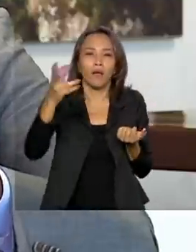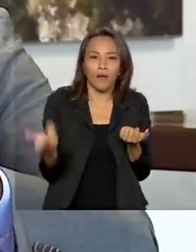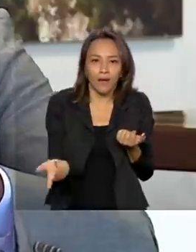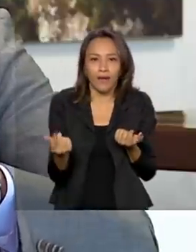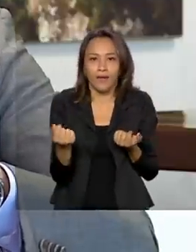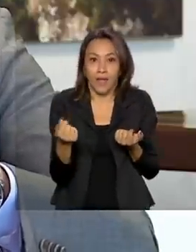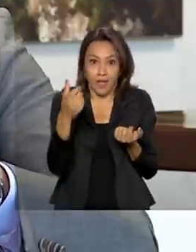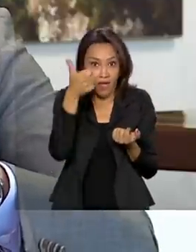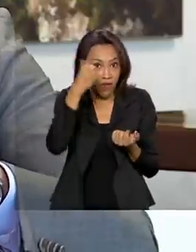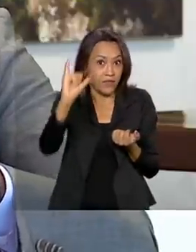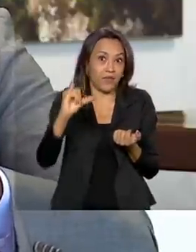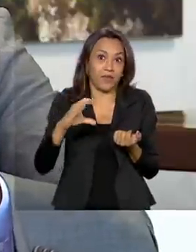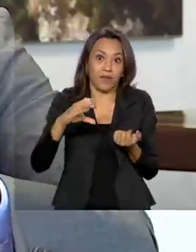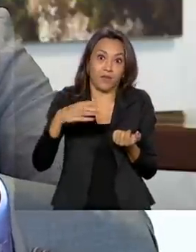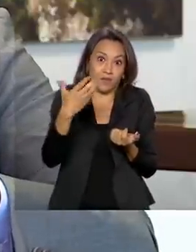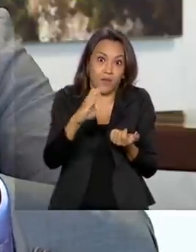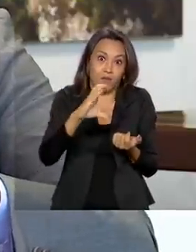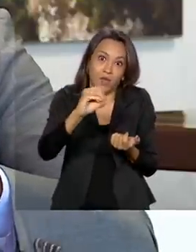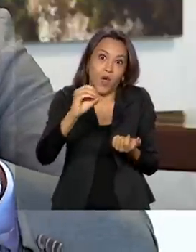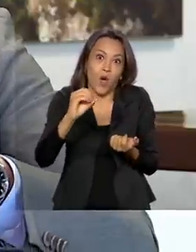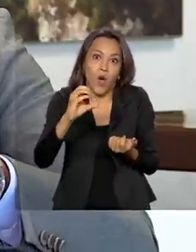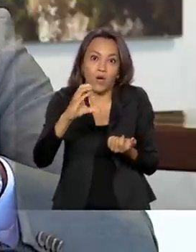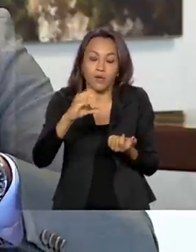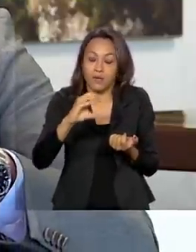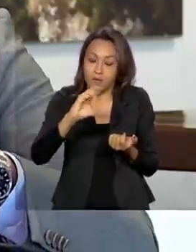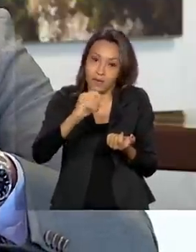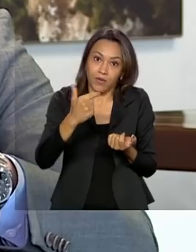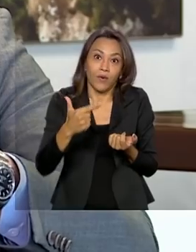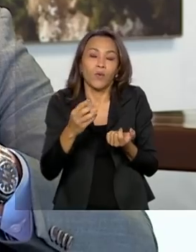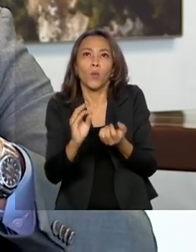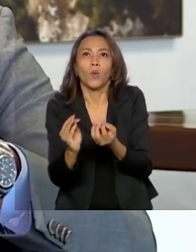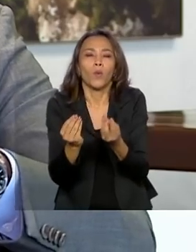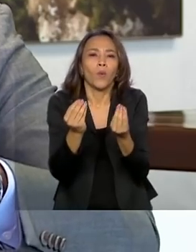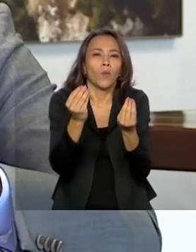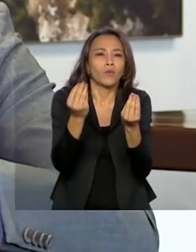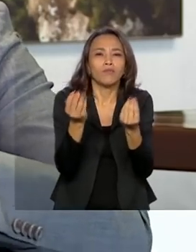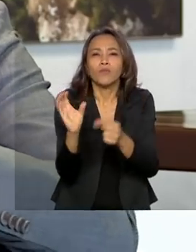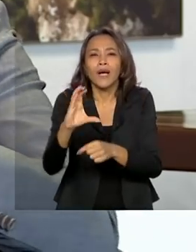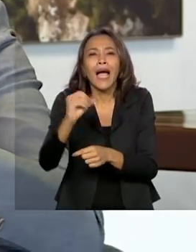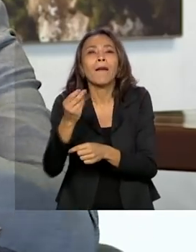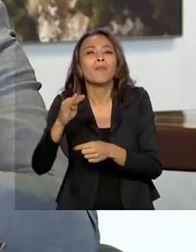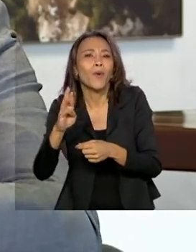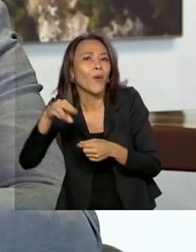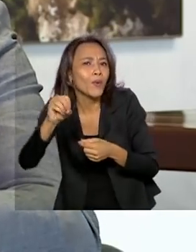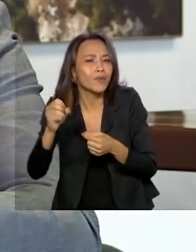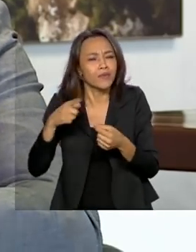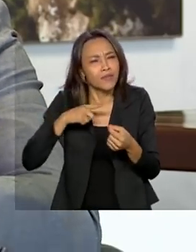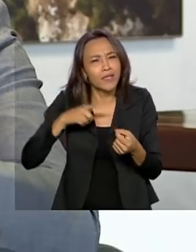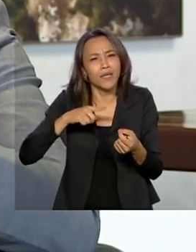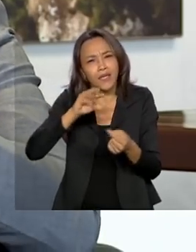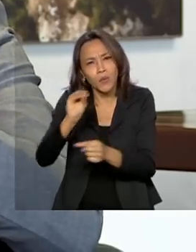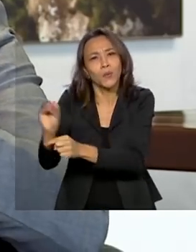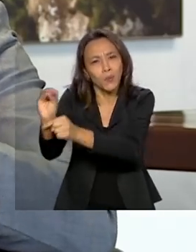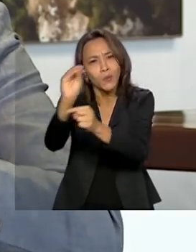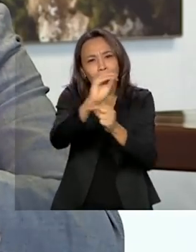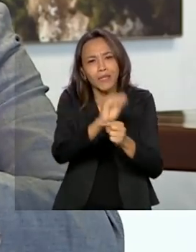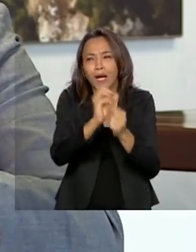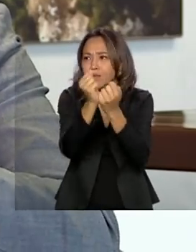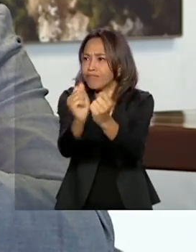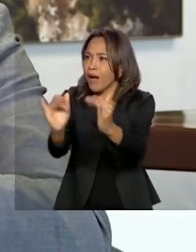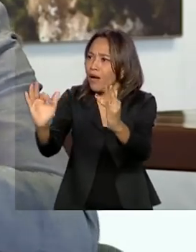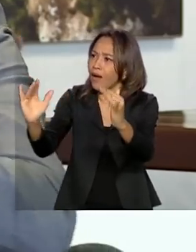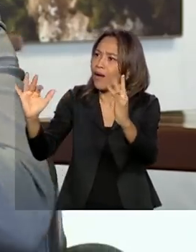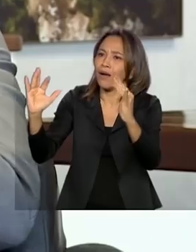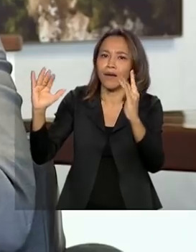de carbono, da água, não é? Então, há de fato uma prestação de serviços de natureza